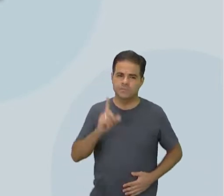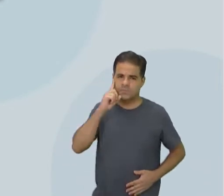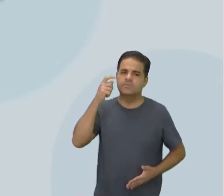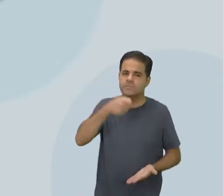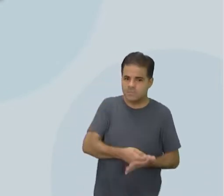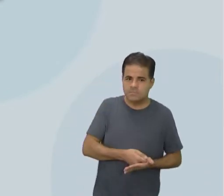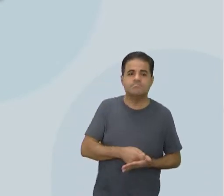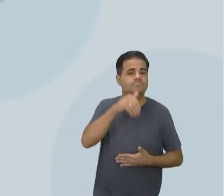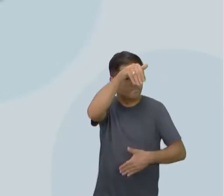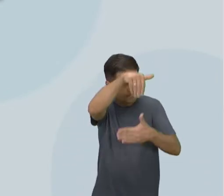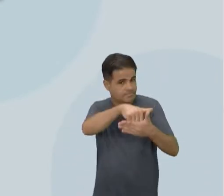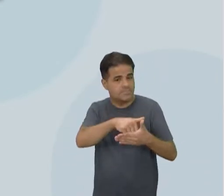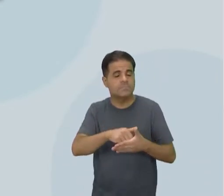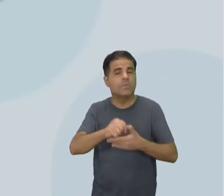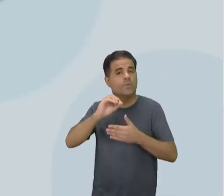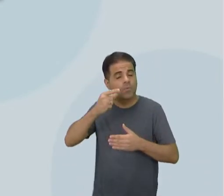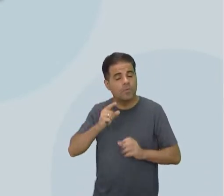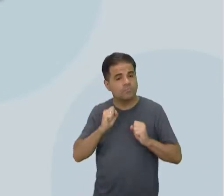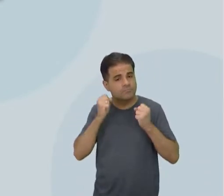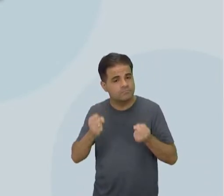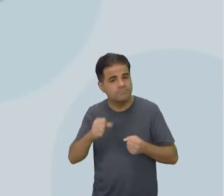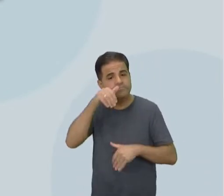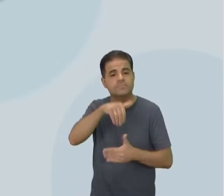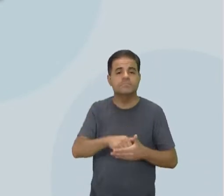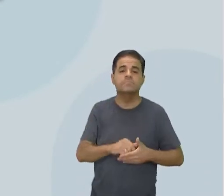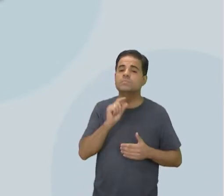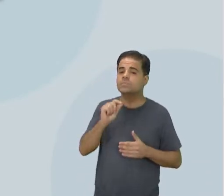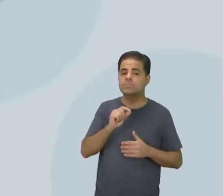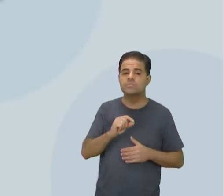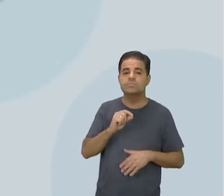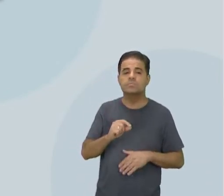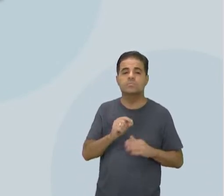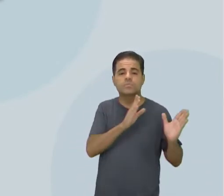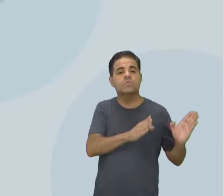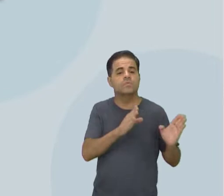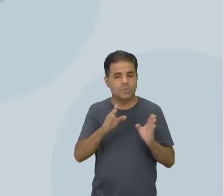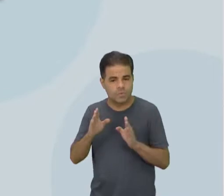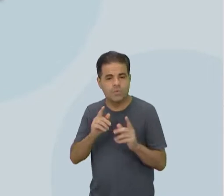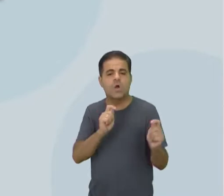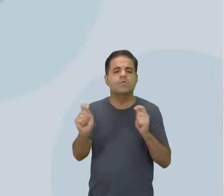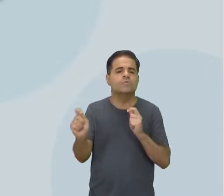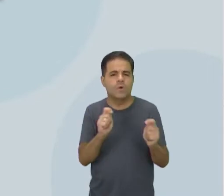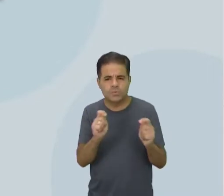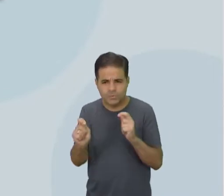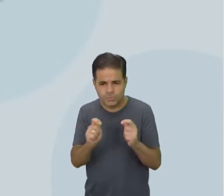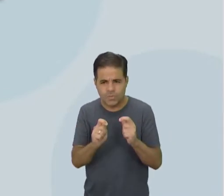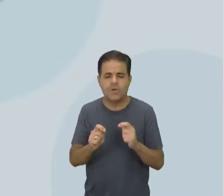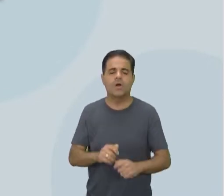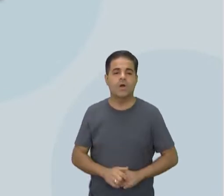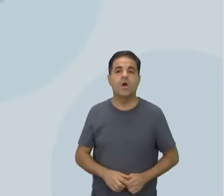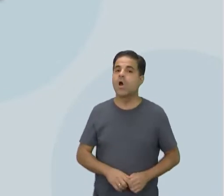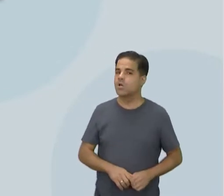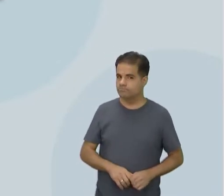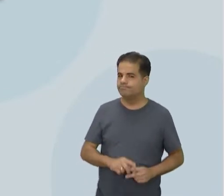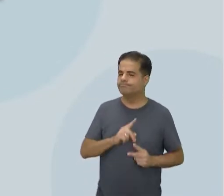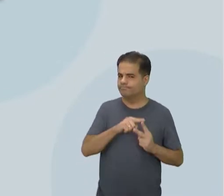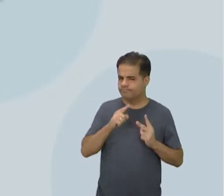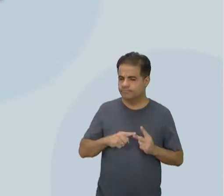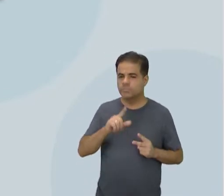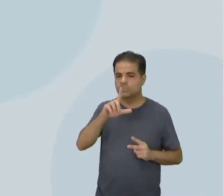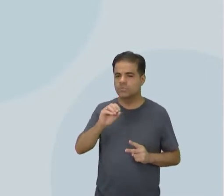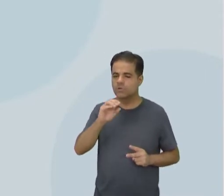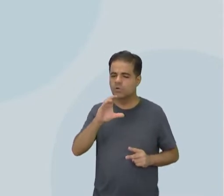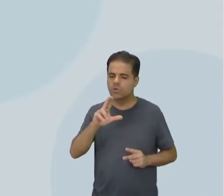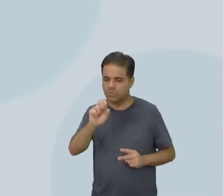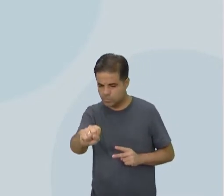decisões internas ou reforços externos, que a gente chama de locus de controle. Então, existem dois tipos de locus